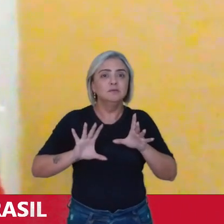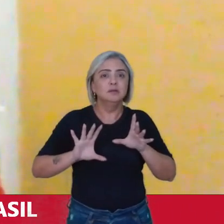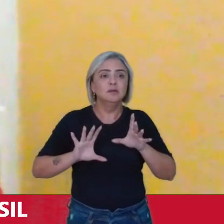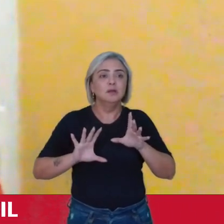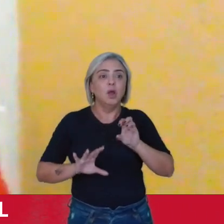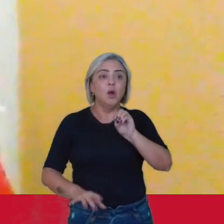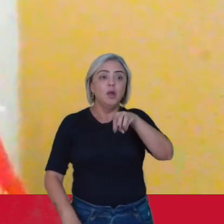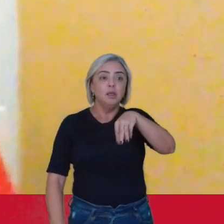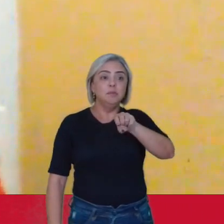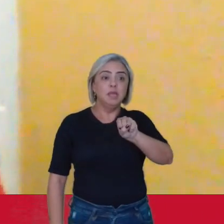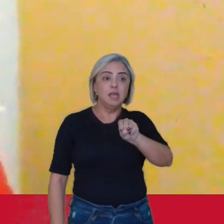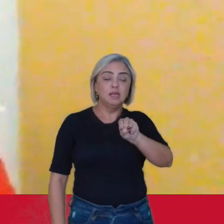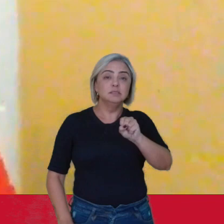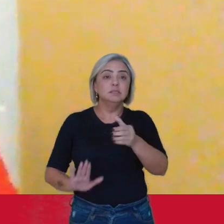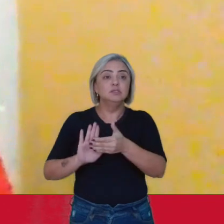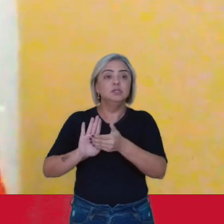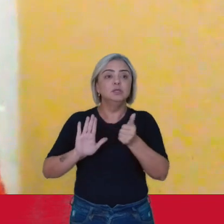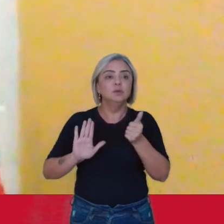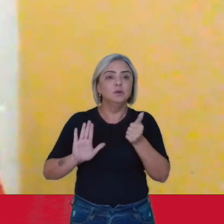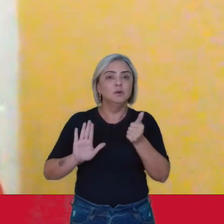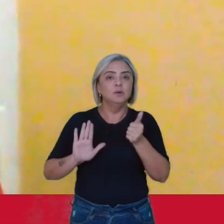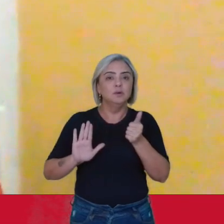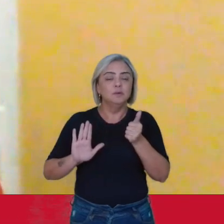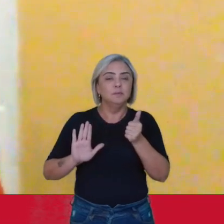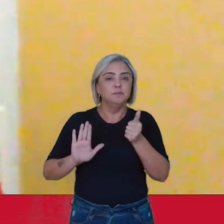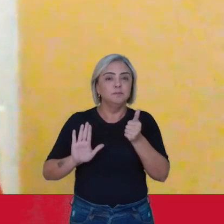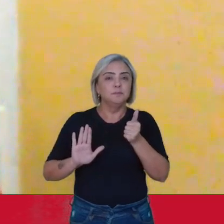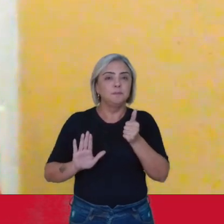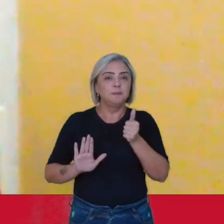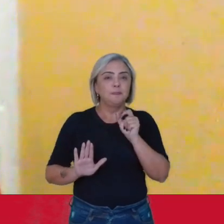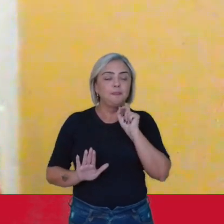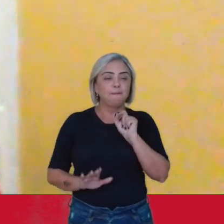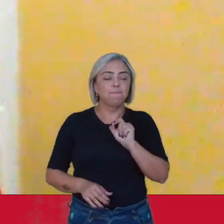Mundial de Saúde retirou, na retirada